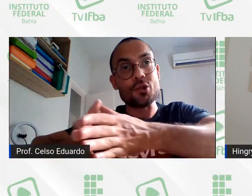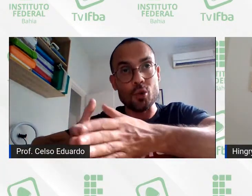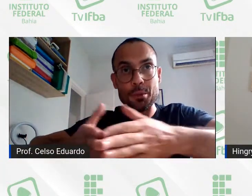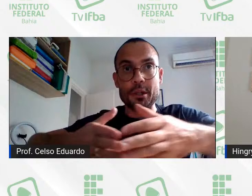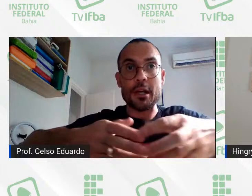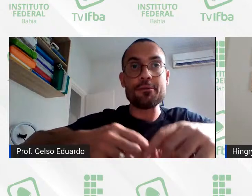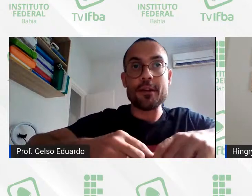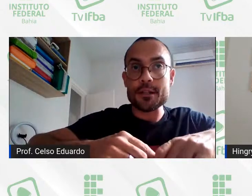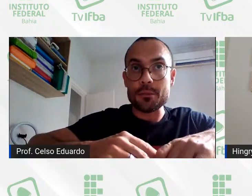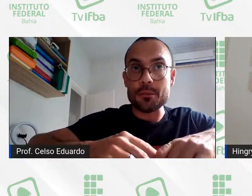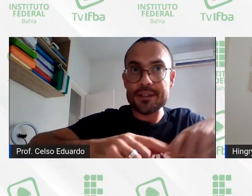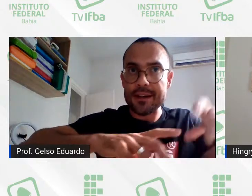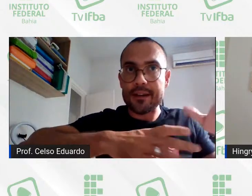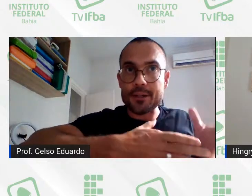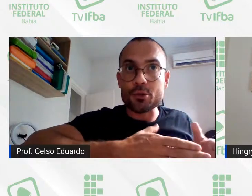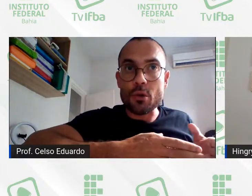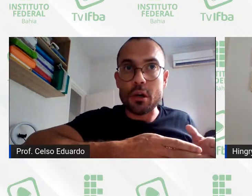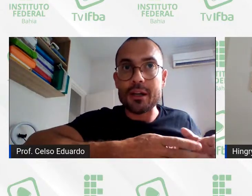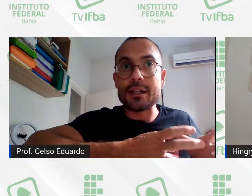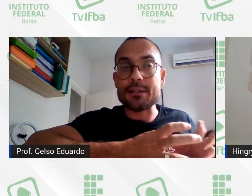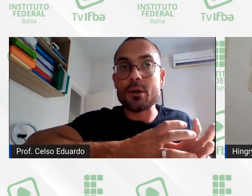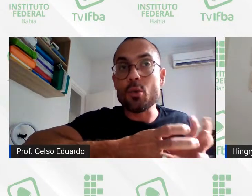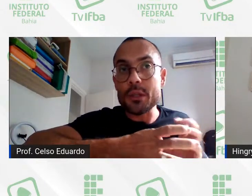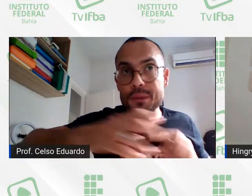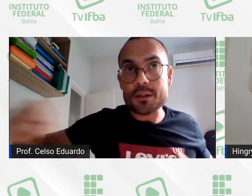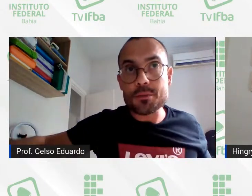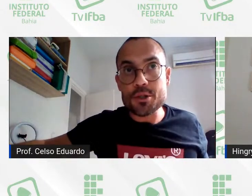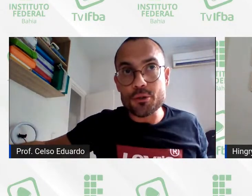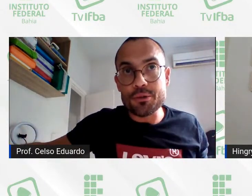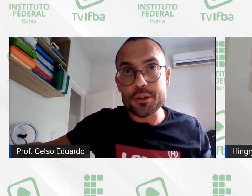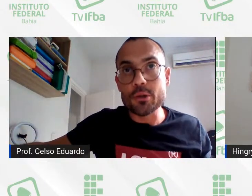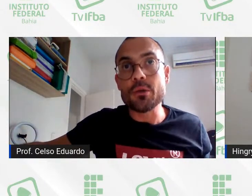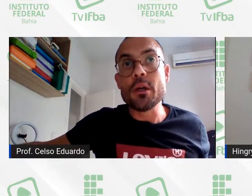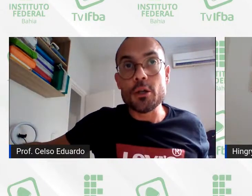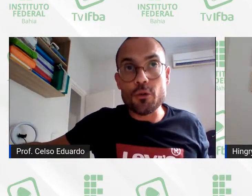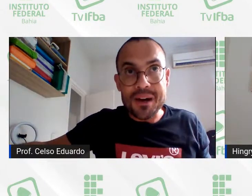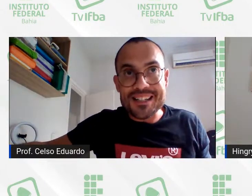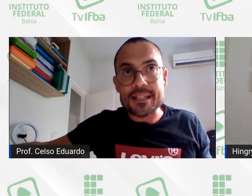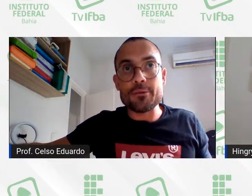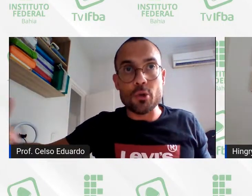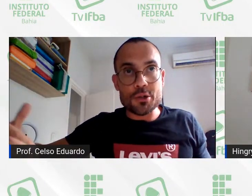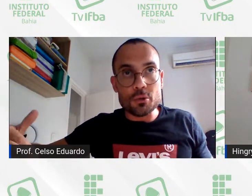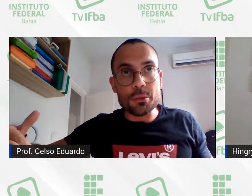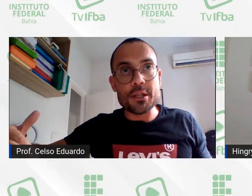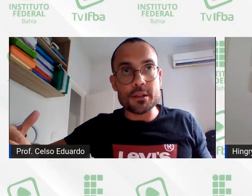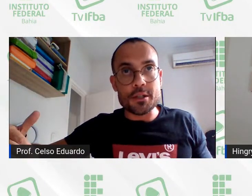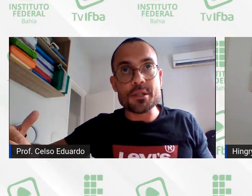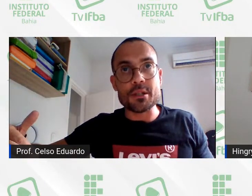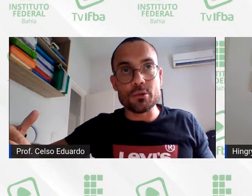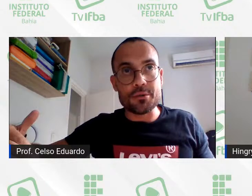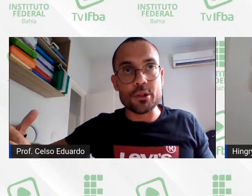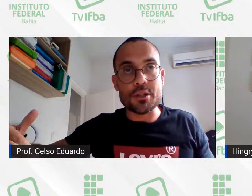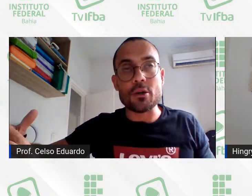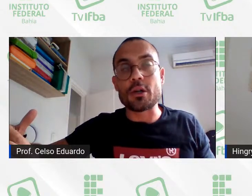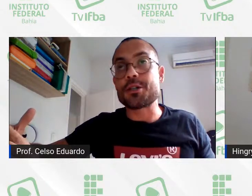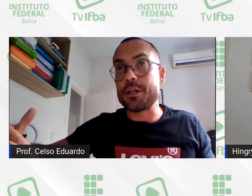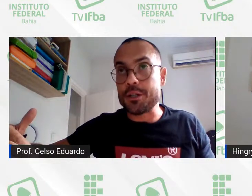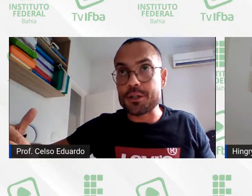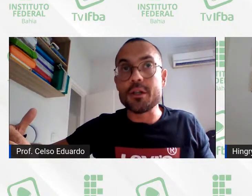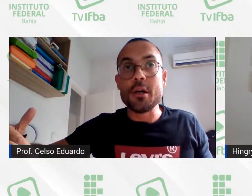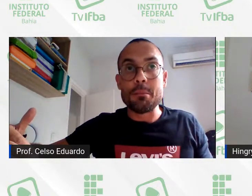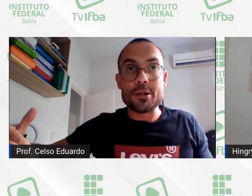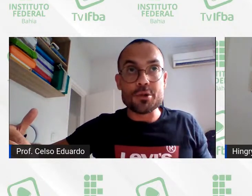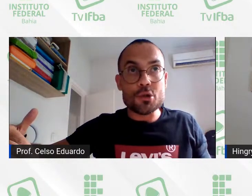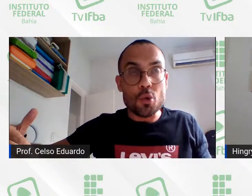Ingrid, desculpe, infelizmente a internet do colega ela estava ruim para transmitir o vídeo. Eu vou baixar e vou assumir essa transmissão dos vídeos